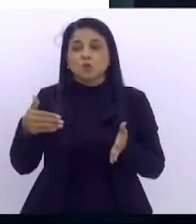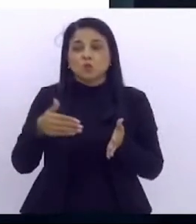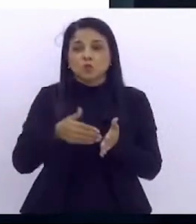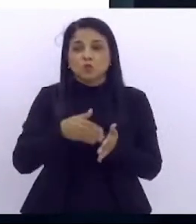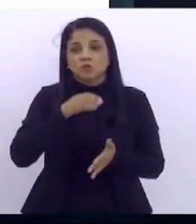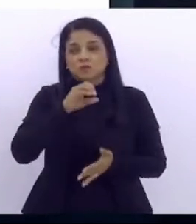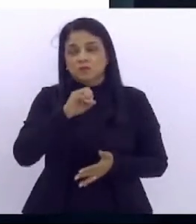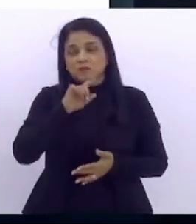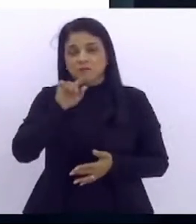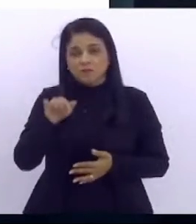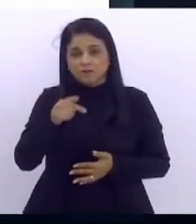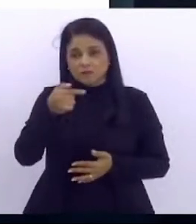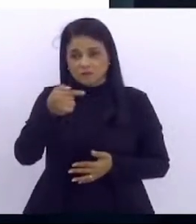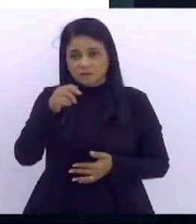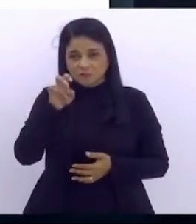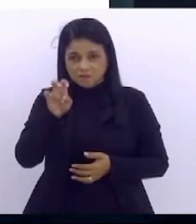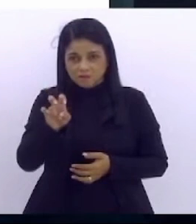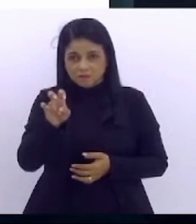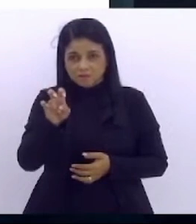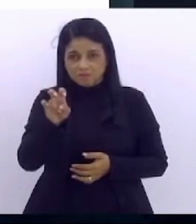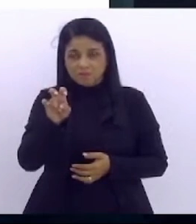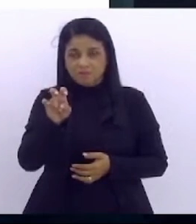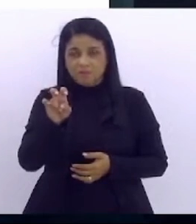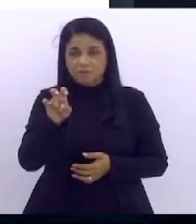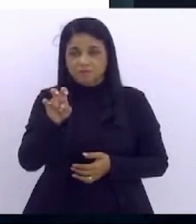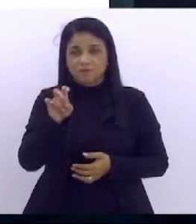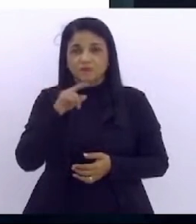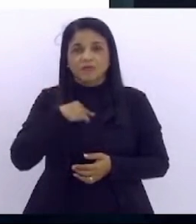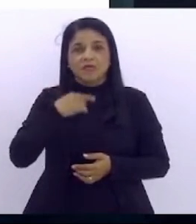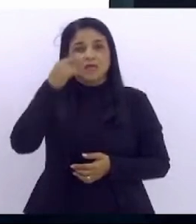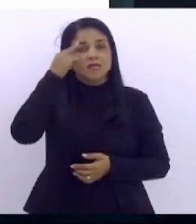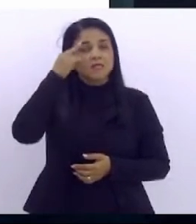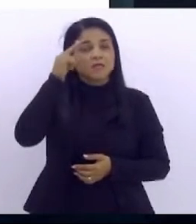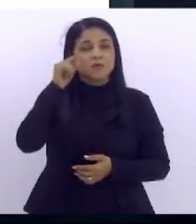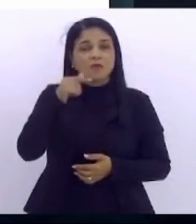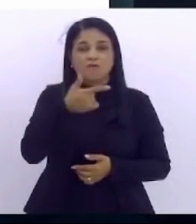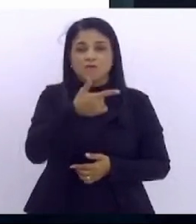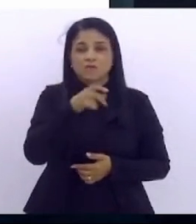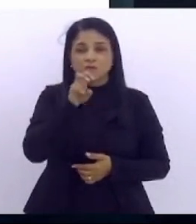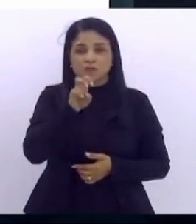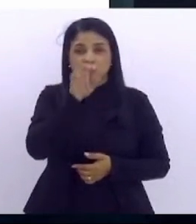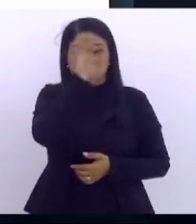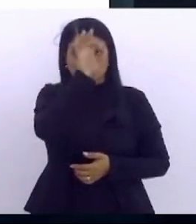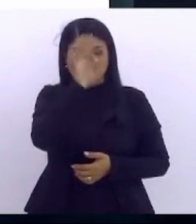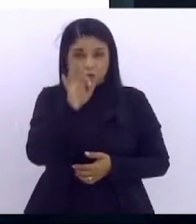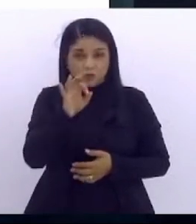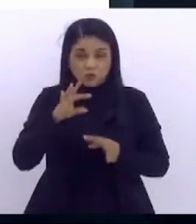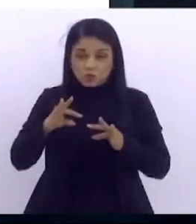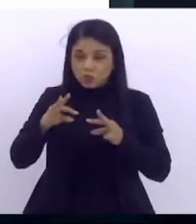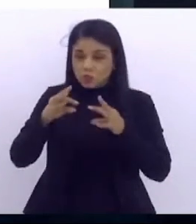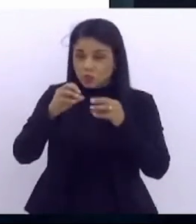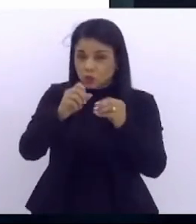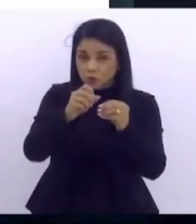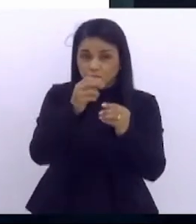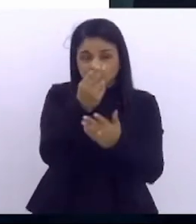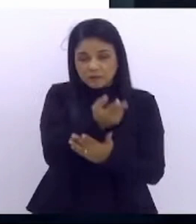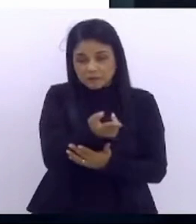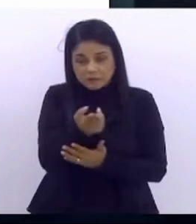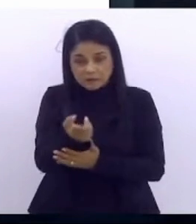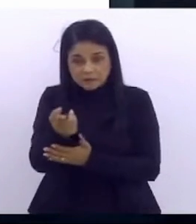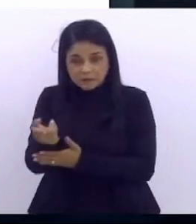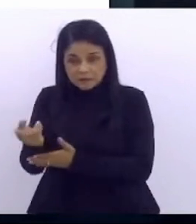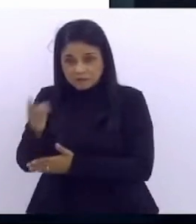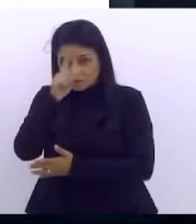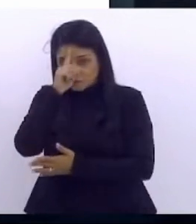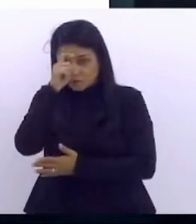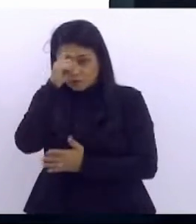ali, 0,75, né, é a ideia de que 25% de todos os casos de internações sejam